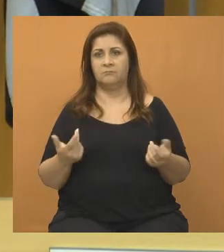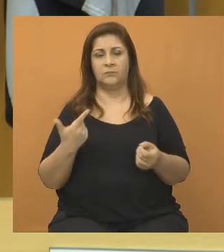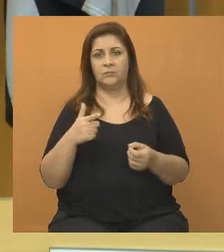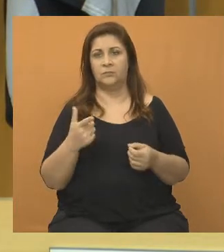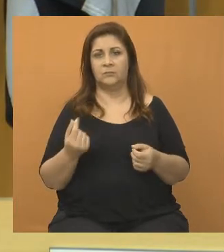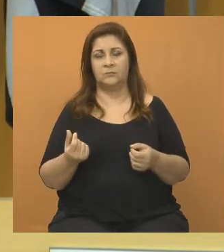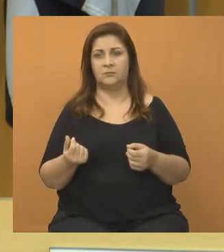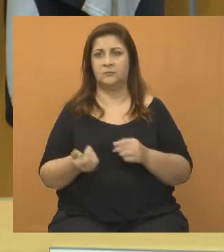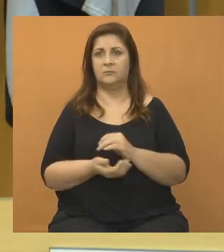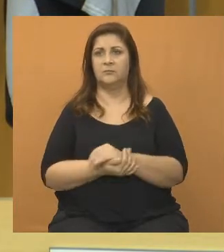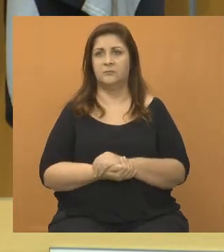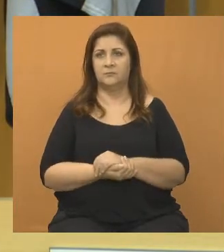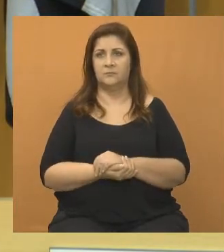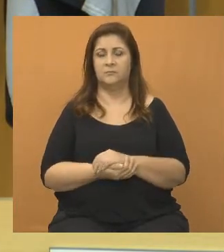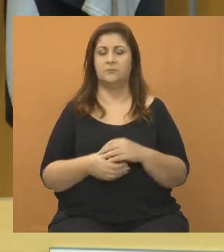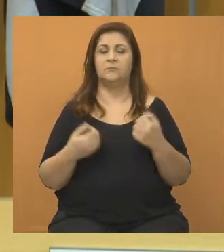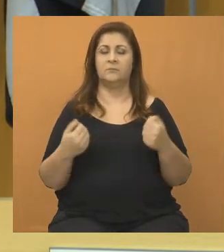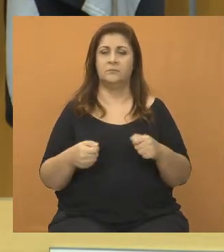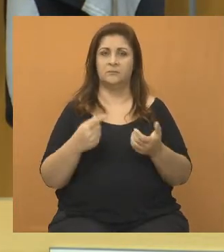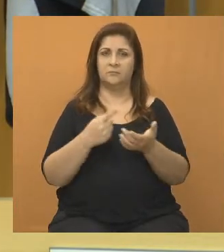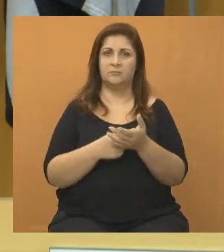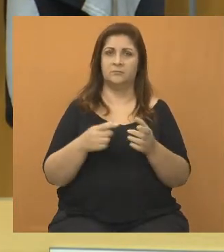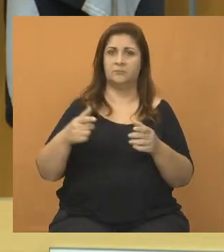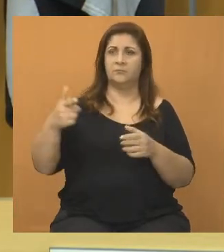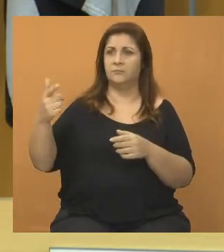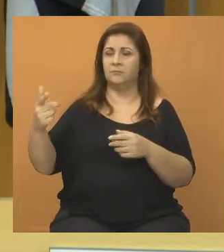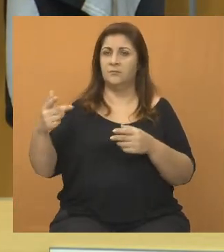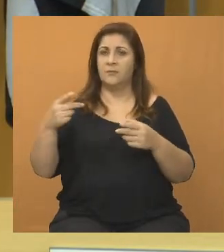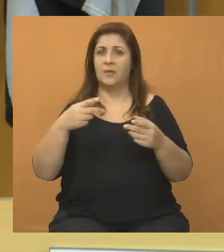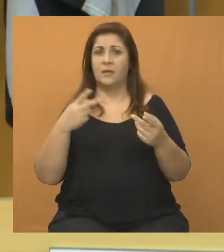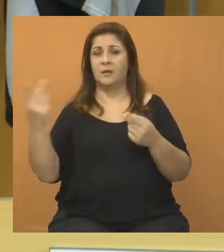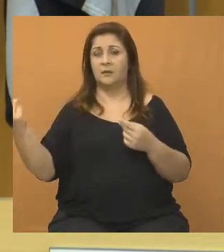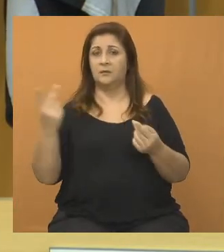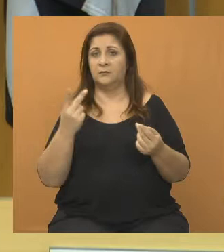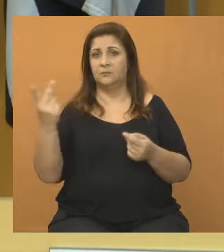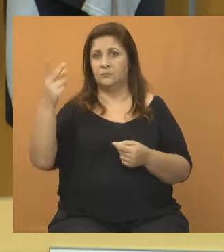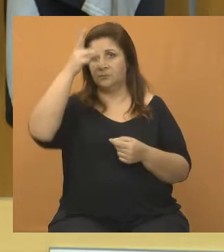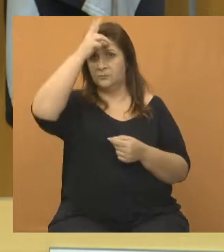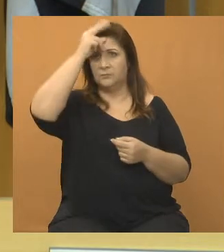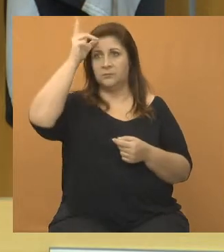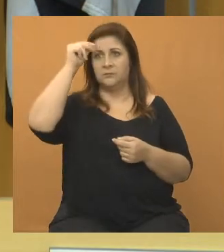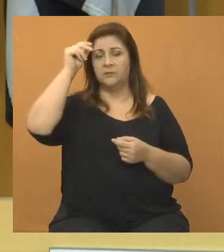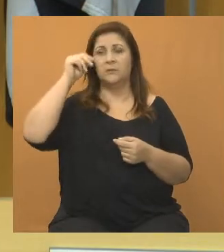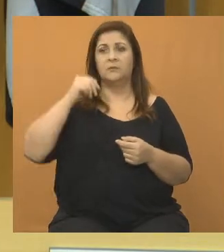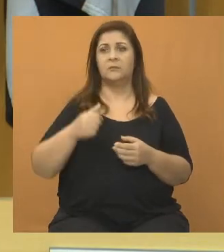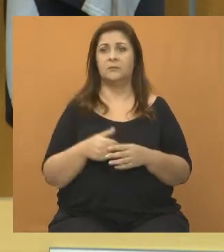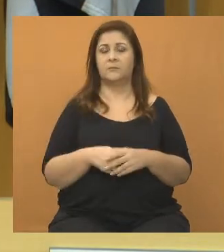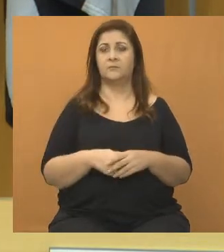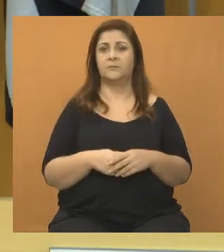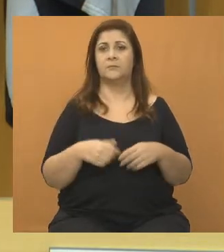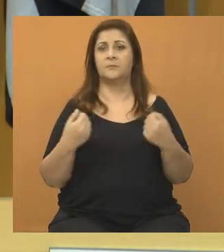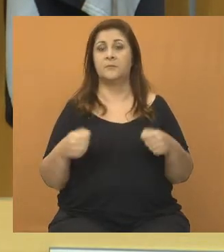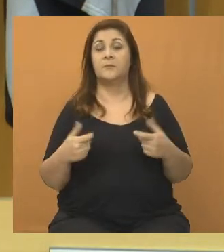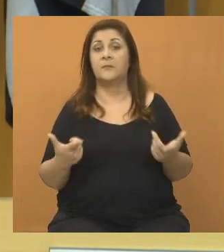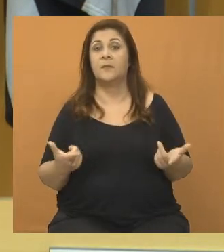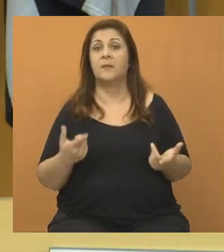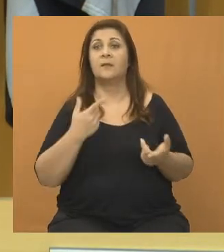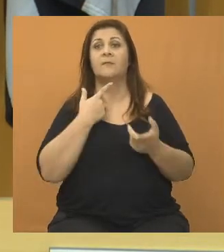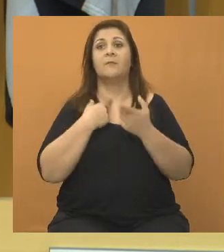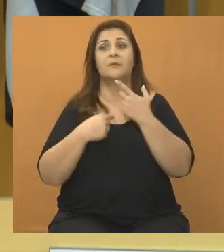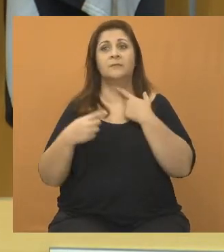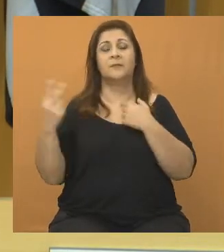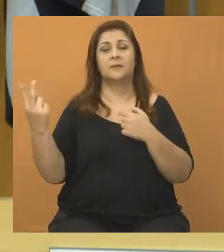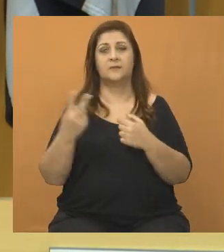aí precisa de um acordo de ambas as prefeituras, né? Precisa da anuência de ambas as prefeituras, precisa do interesse de ambos